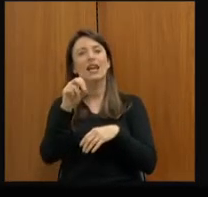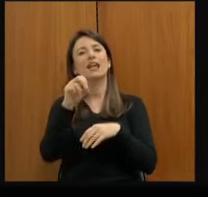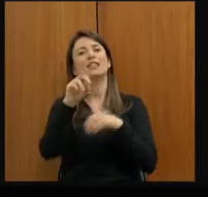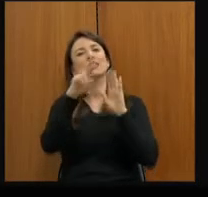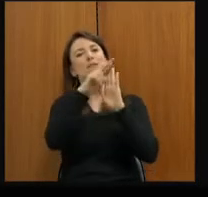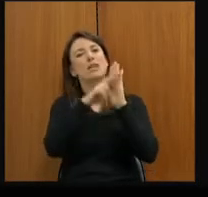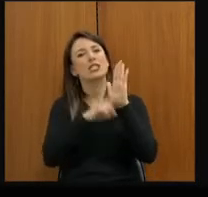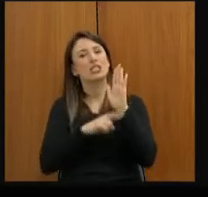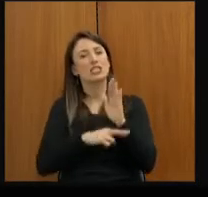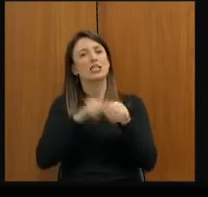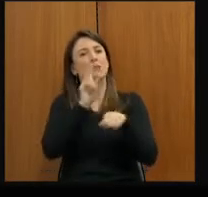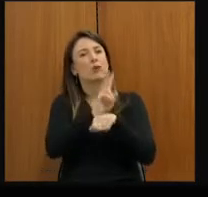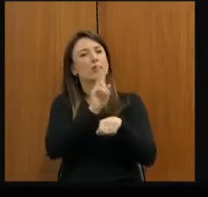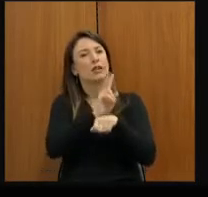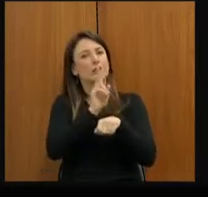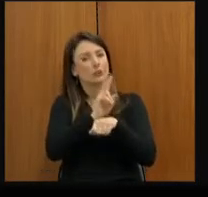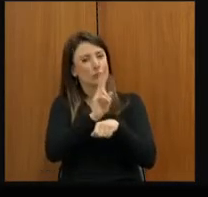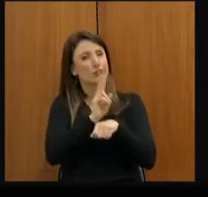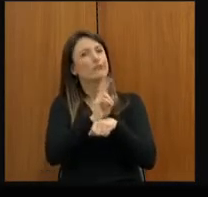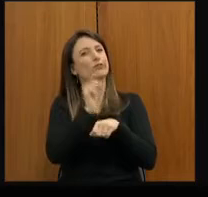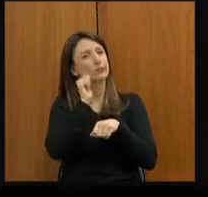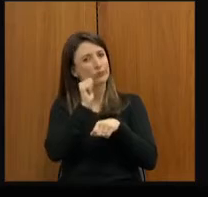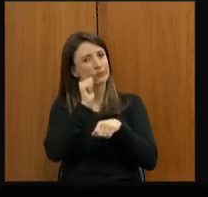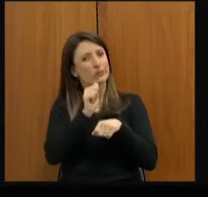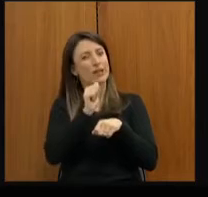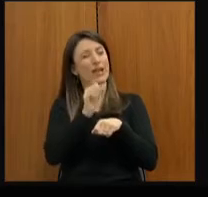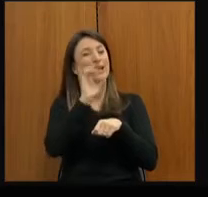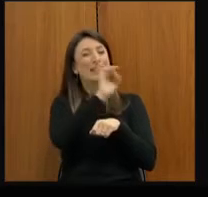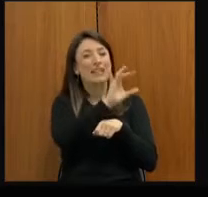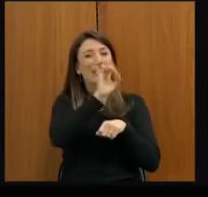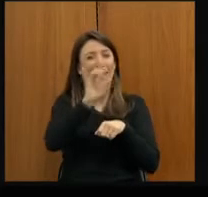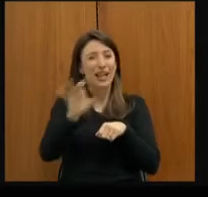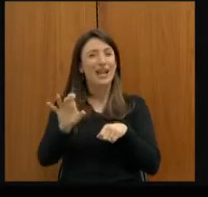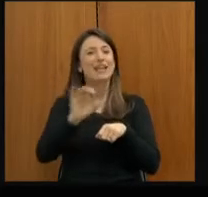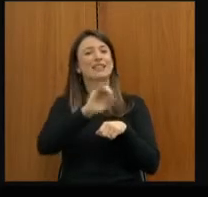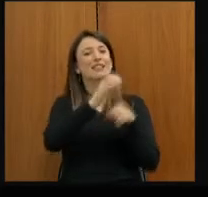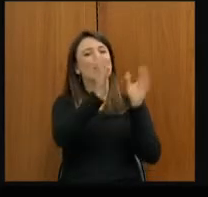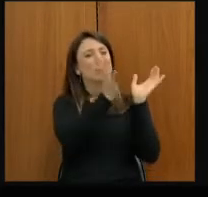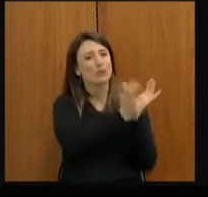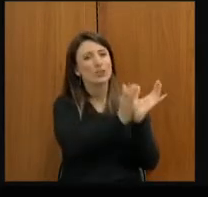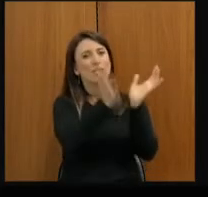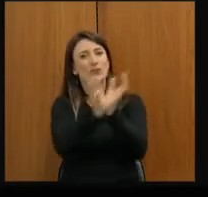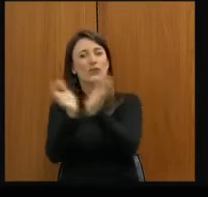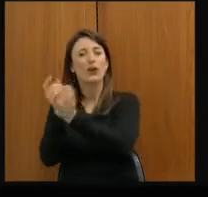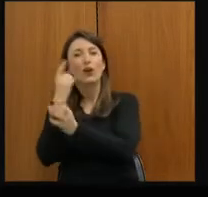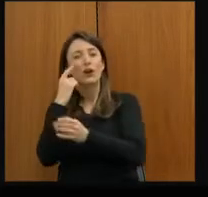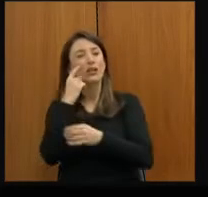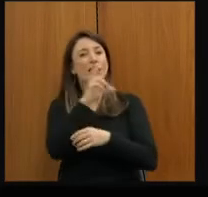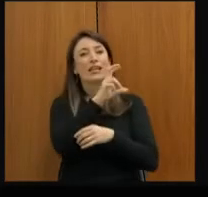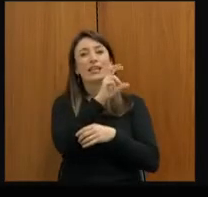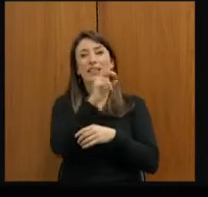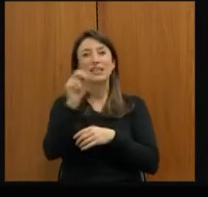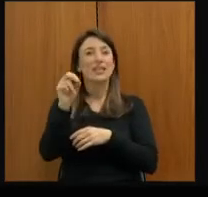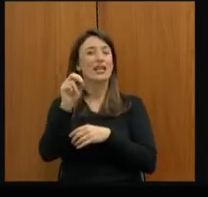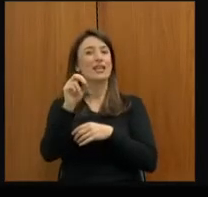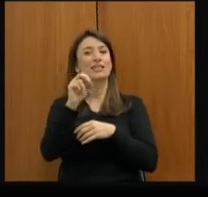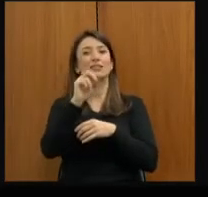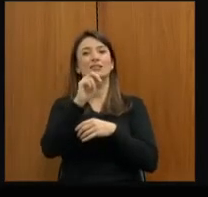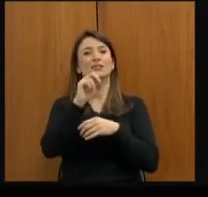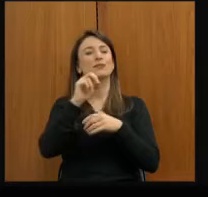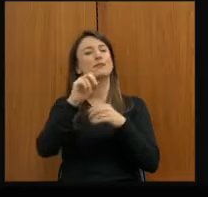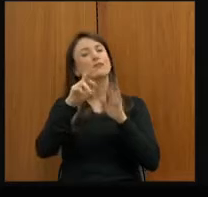então nós temos duas mil medidas protetivas requeridas Por mesa em Belo Horizonte é um número assustador